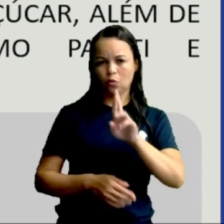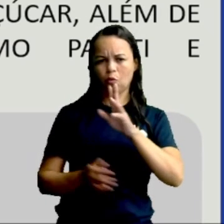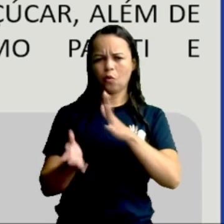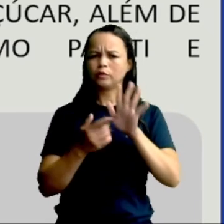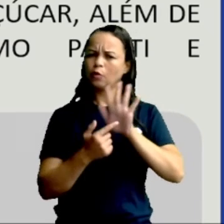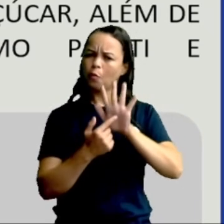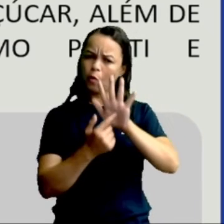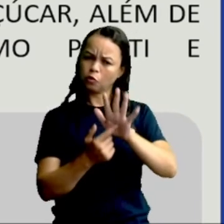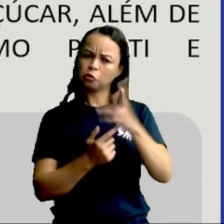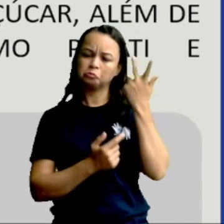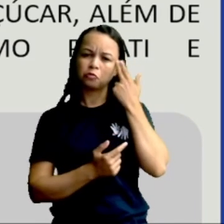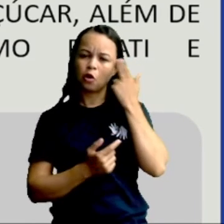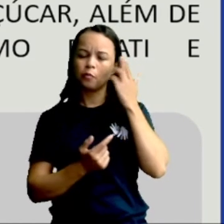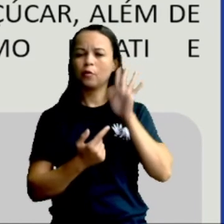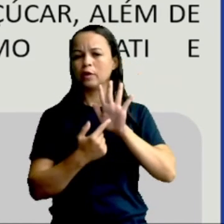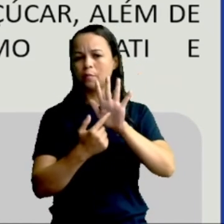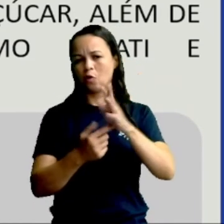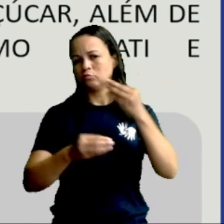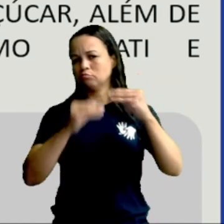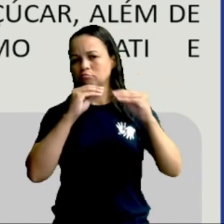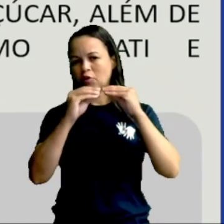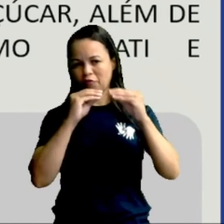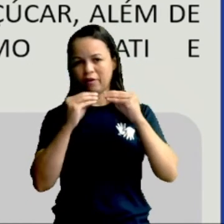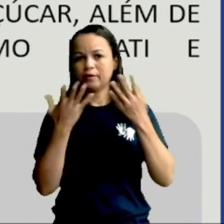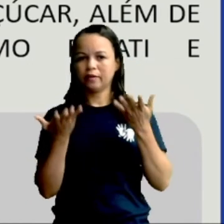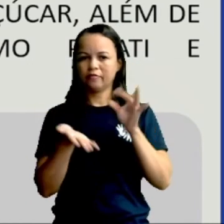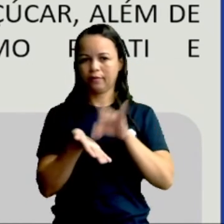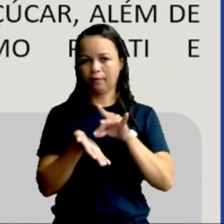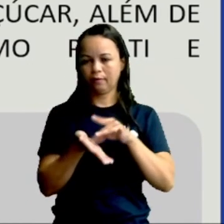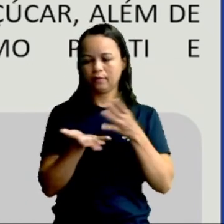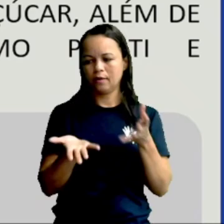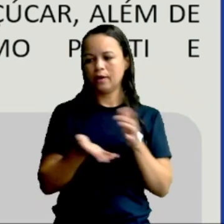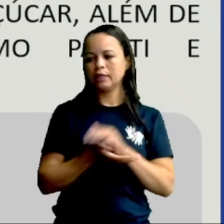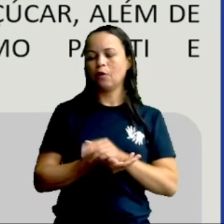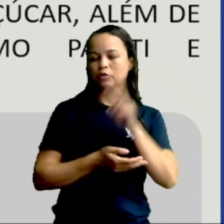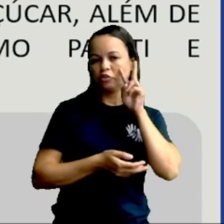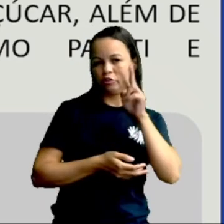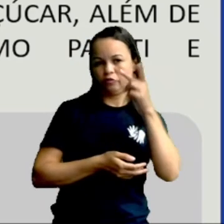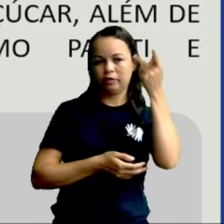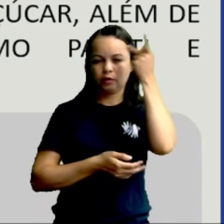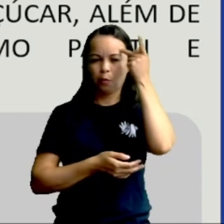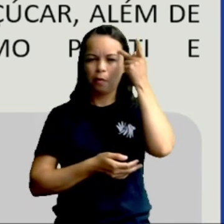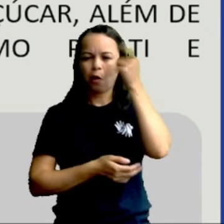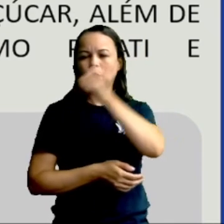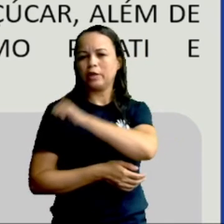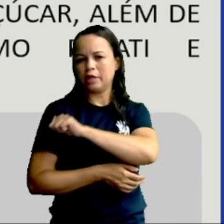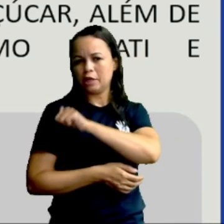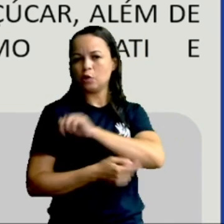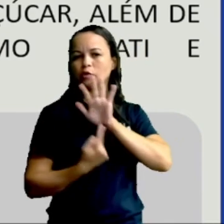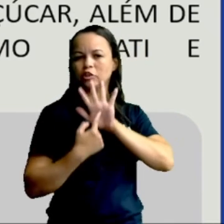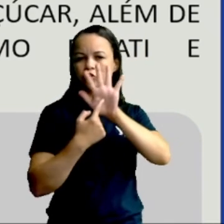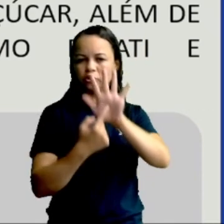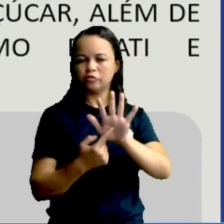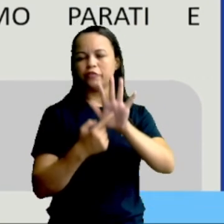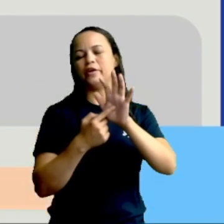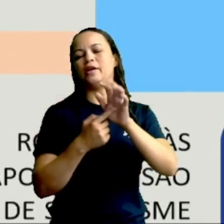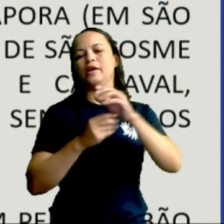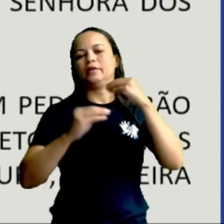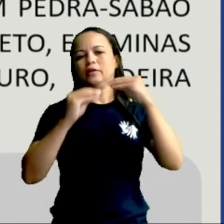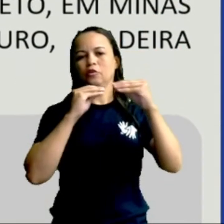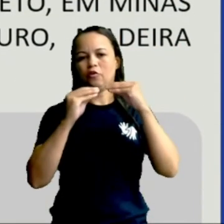porque aparecem muito nas novelas, né? E a gente vê muito São Paulo e Rio quando a gente está assistindo as novelas